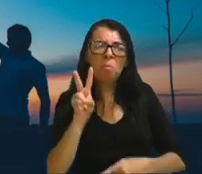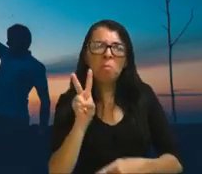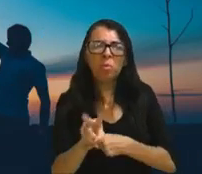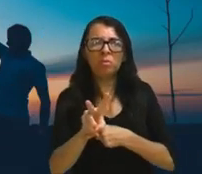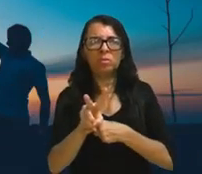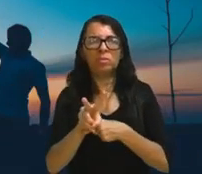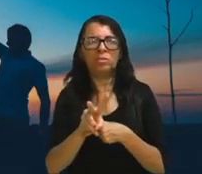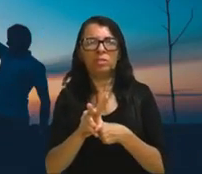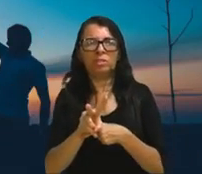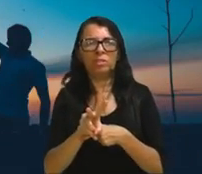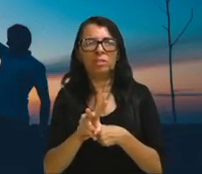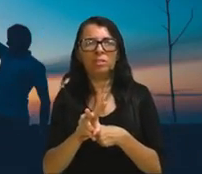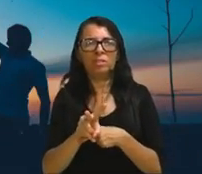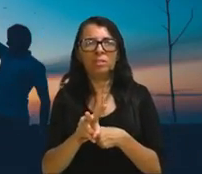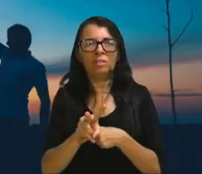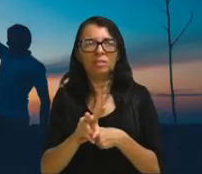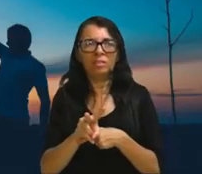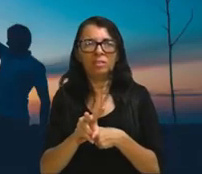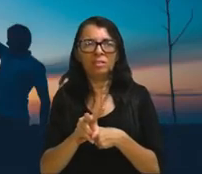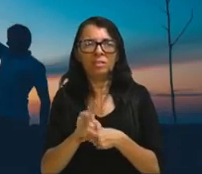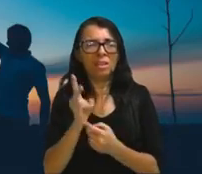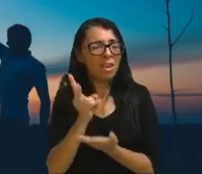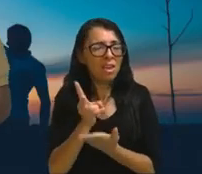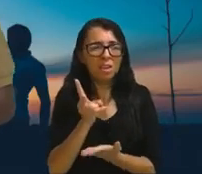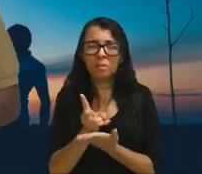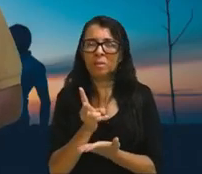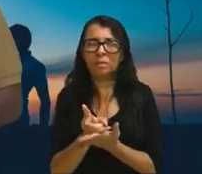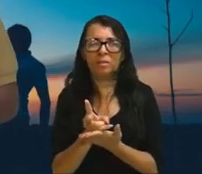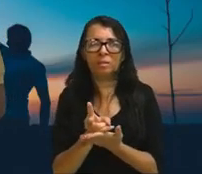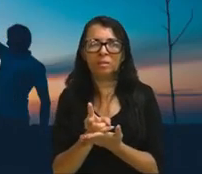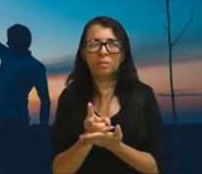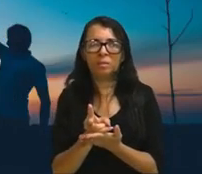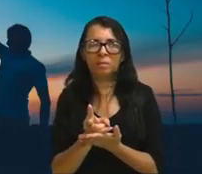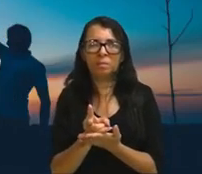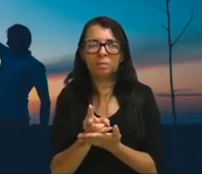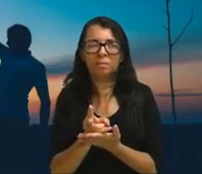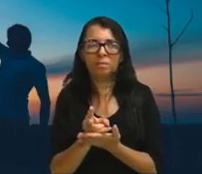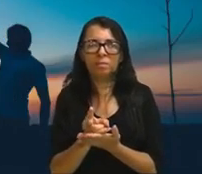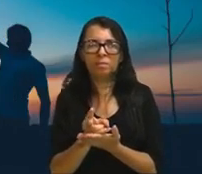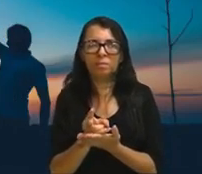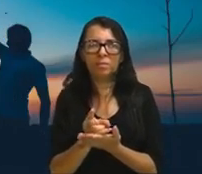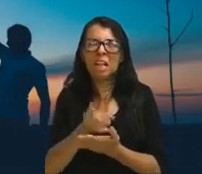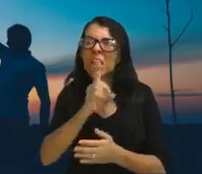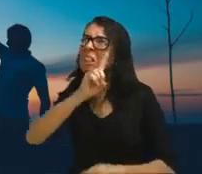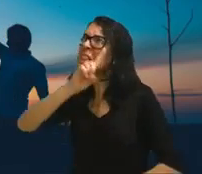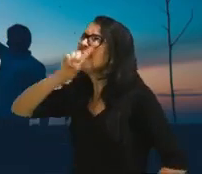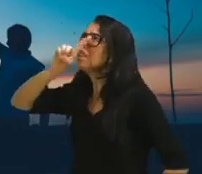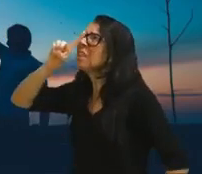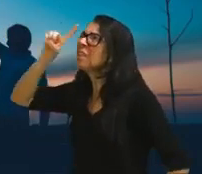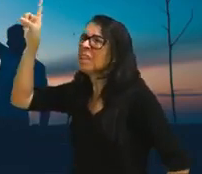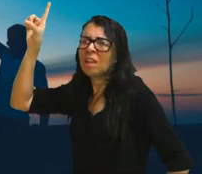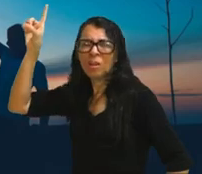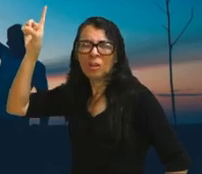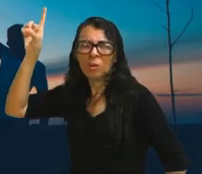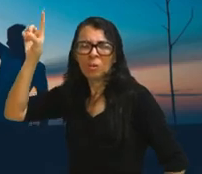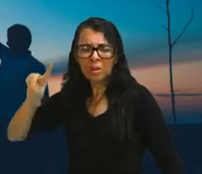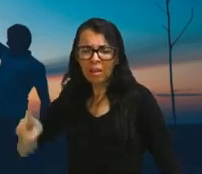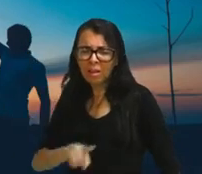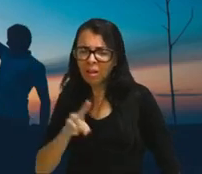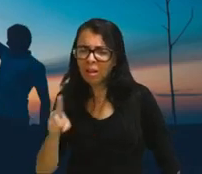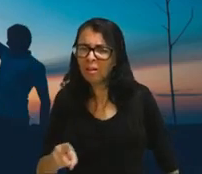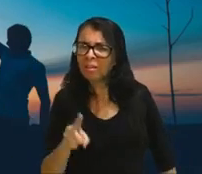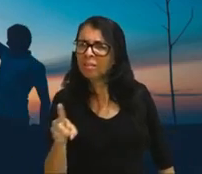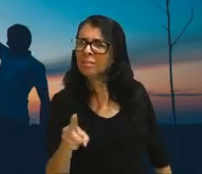Quando nós nos encontramos em situações, estou falando na família, estou falando dentro do seu